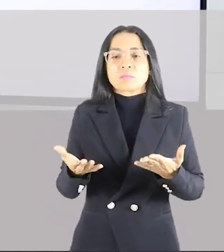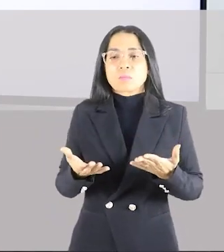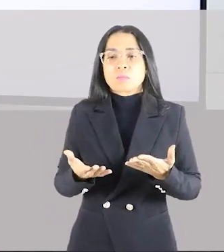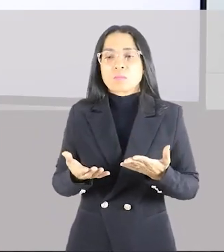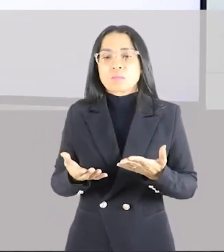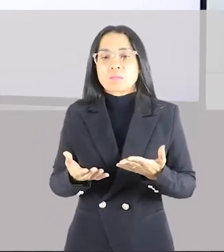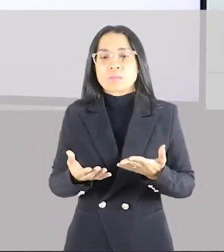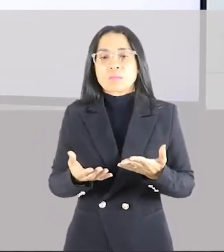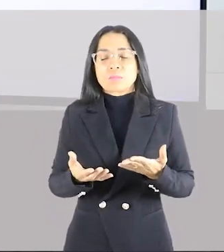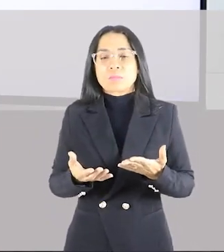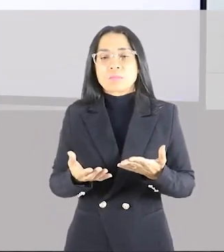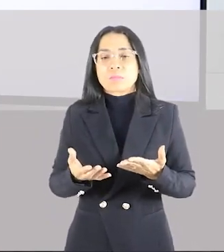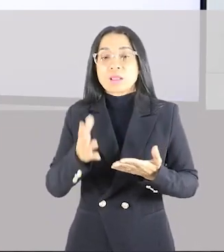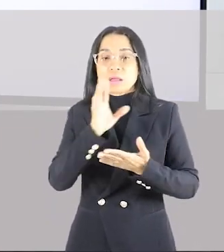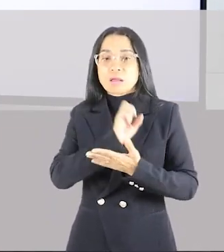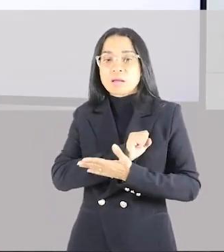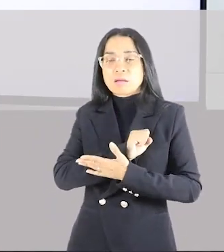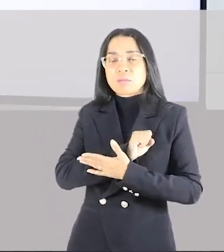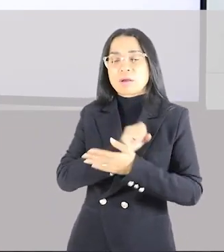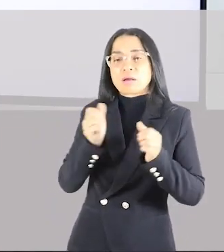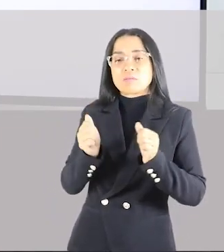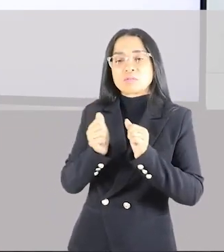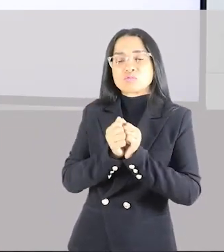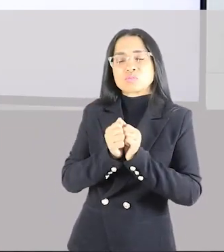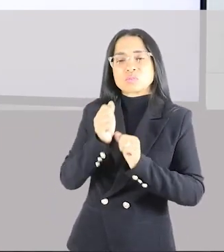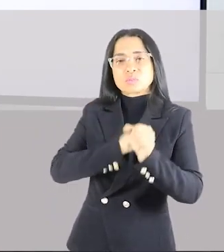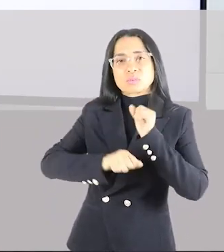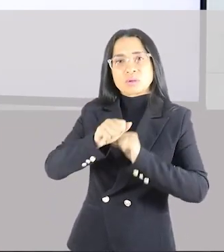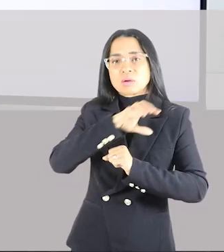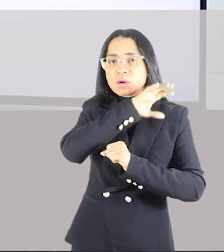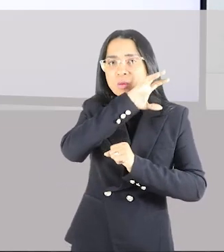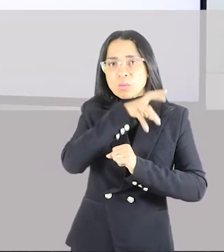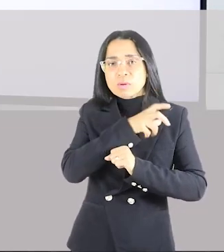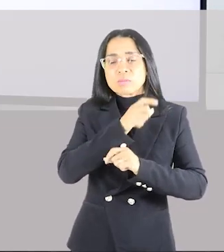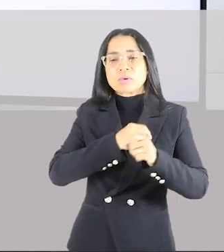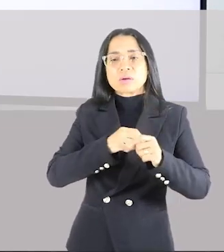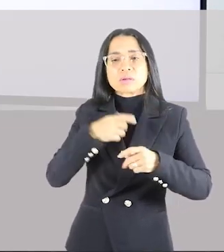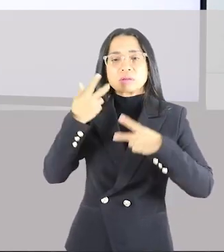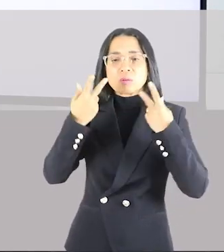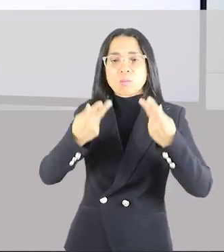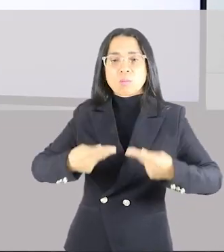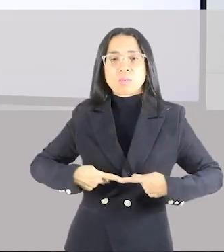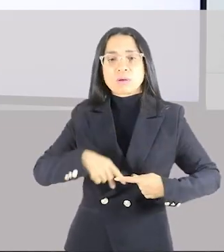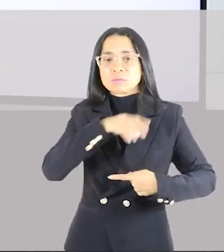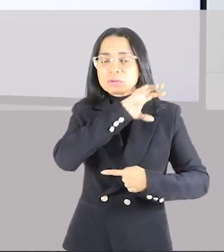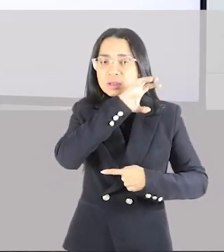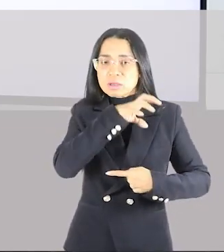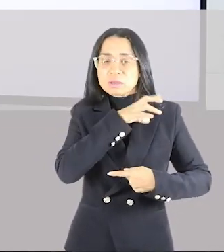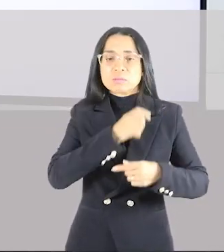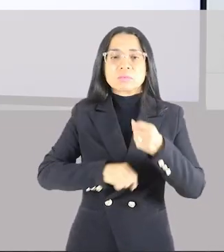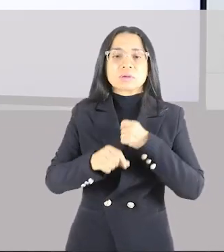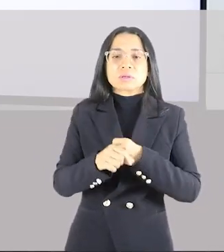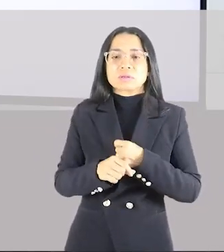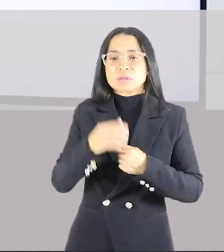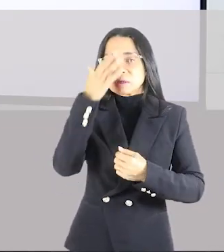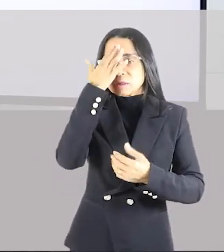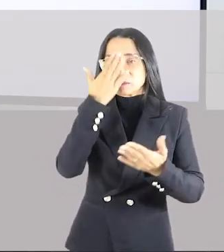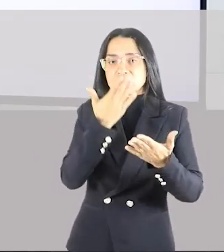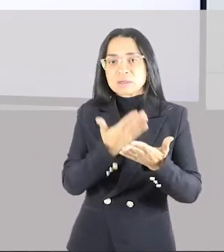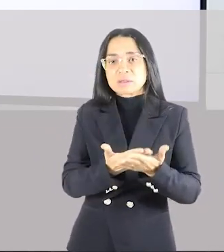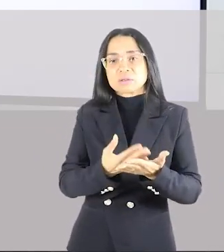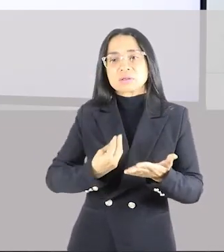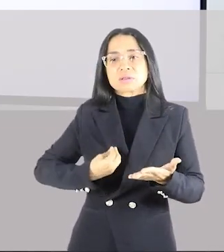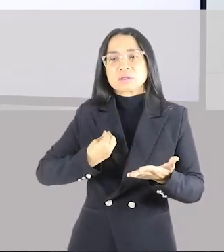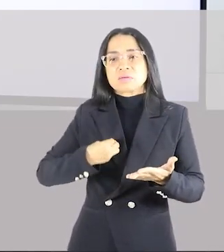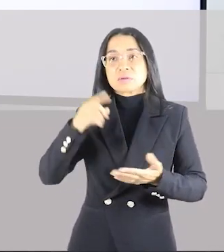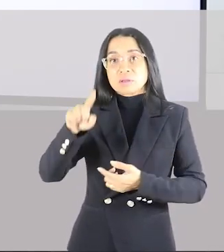aos animais, aquilo que estava, era a junção, né, de homens e animais. A crença na vida após a morte, o